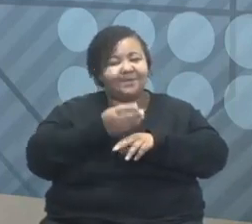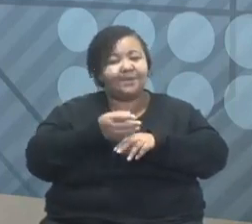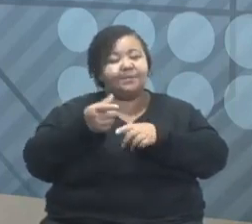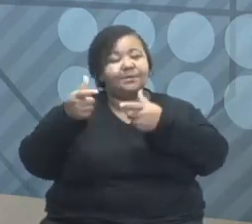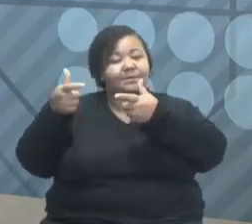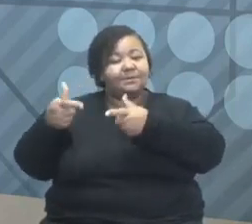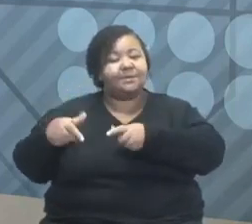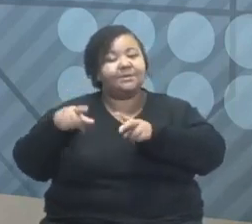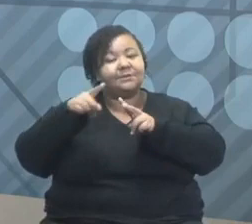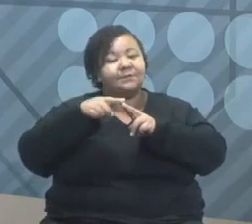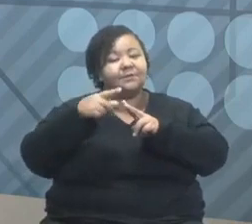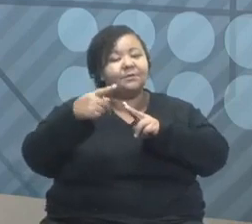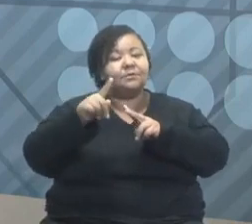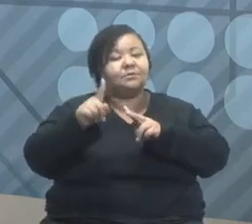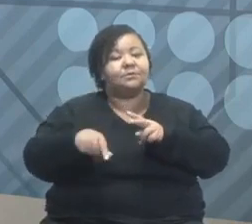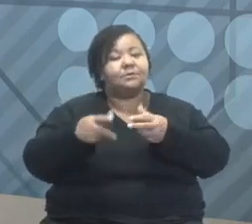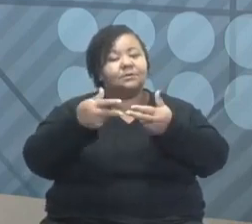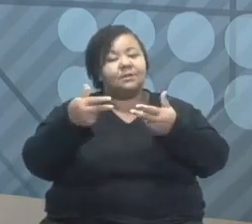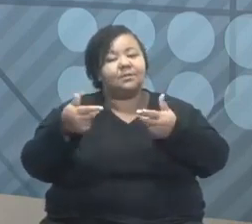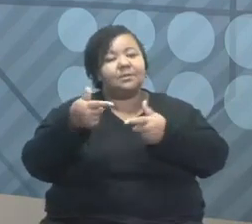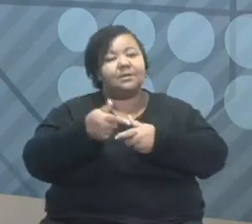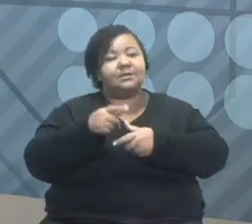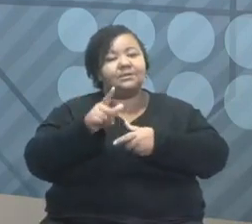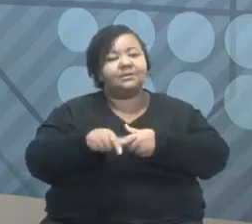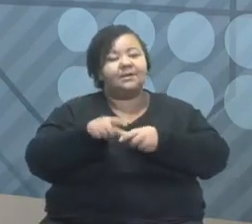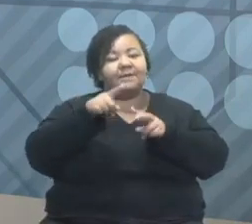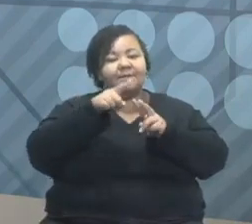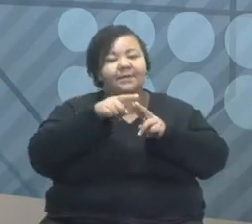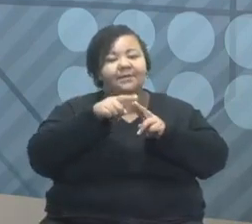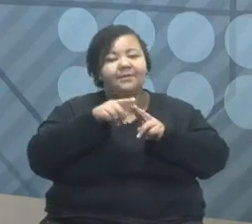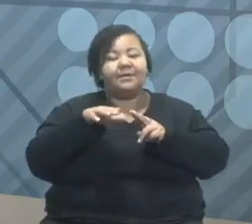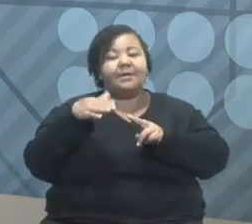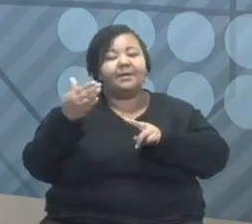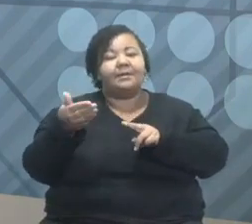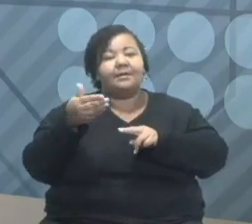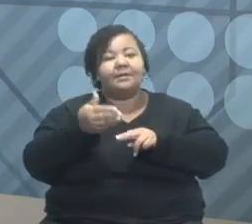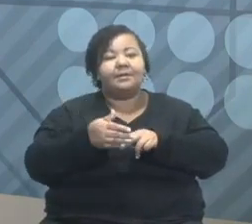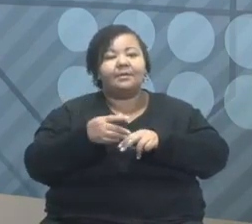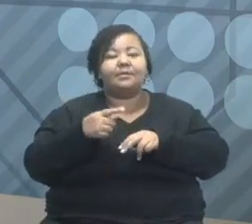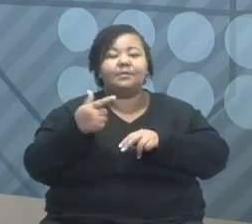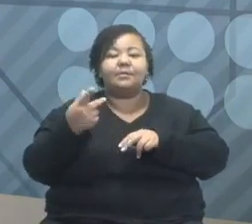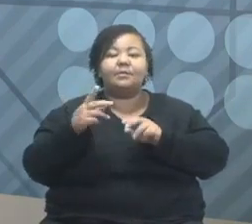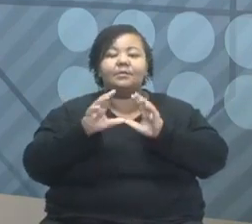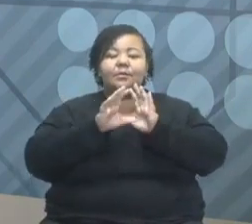espaço vetorial, seus elementos são vetores. Então, vimos todos esses